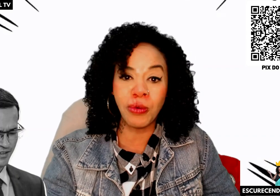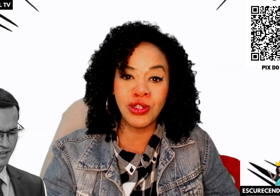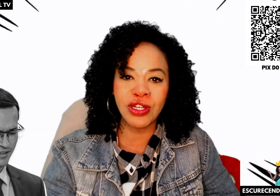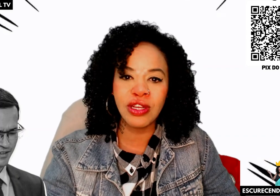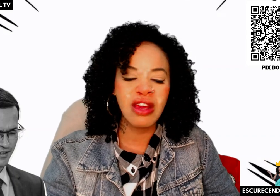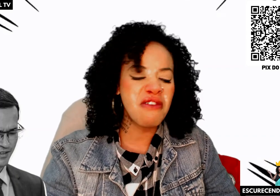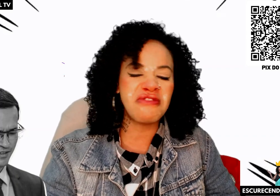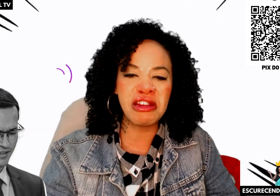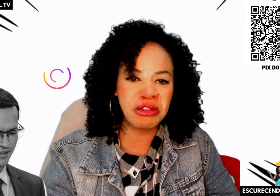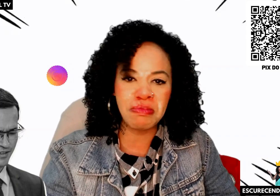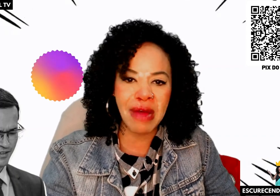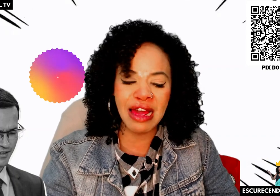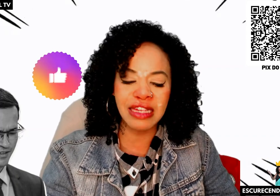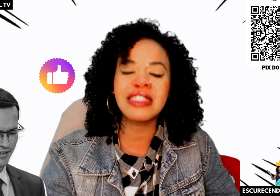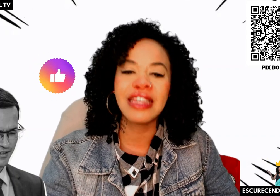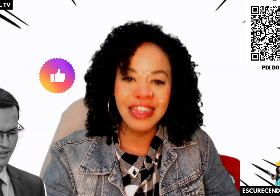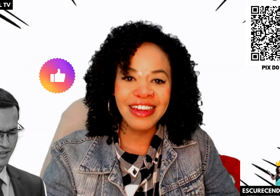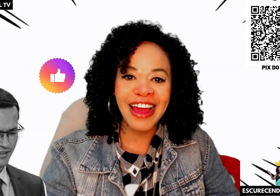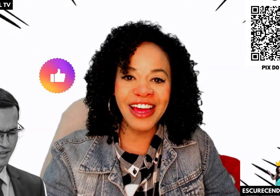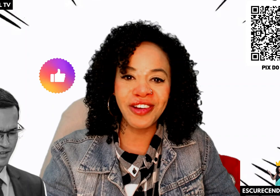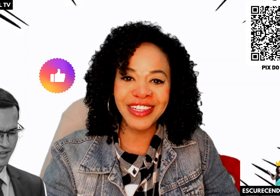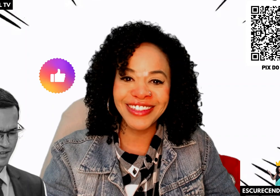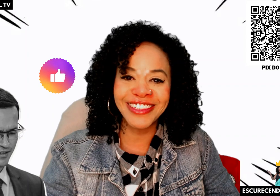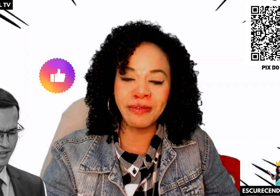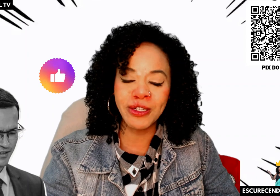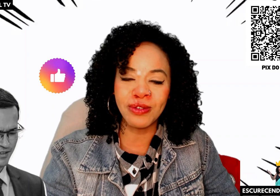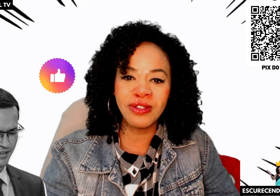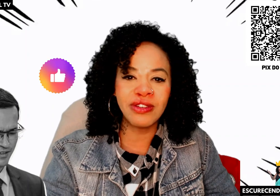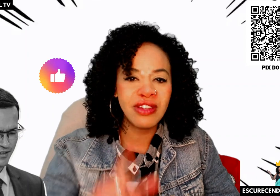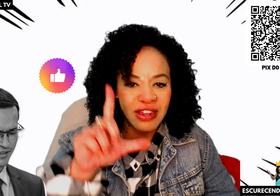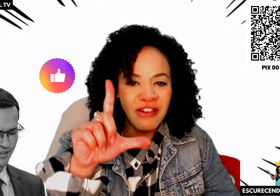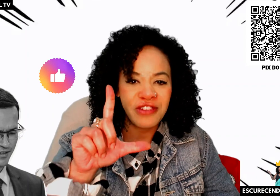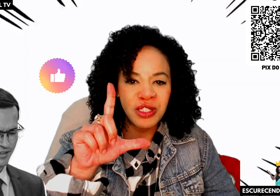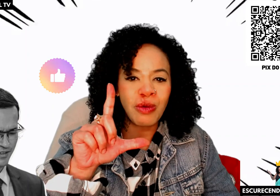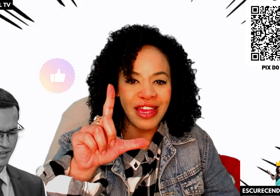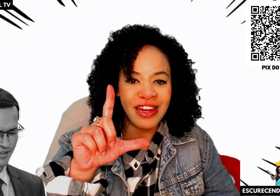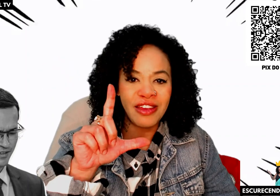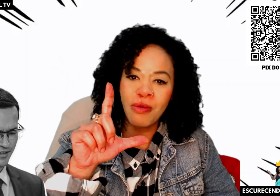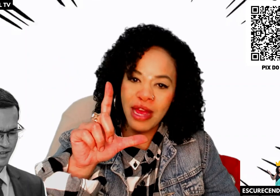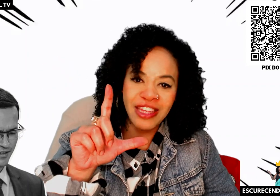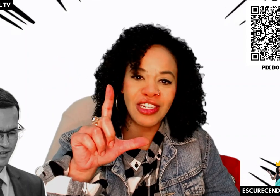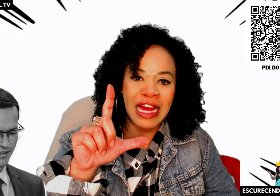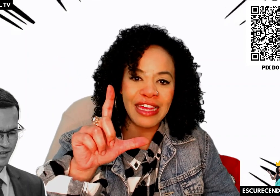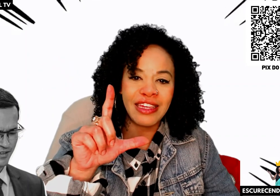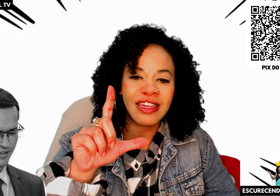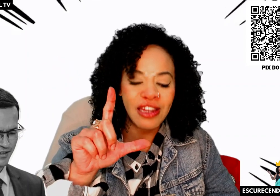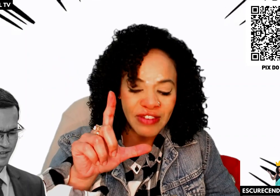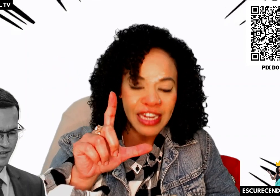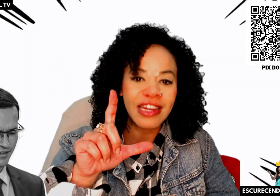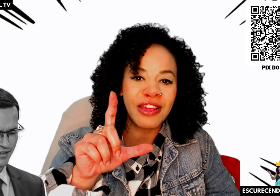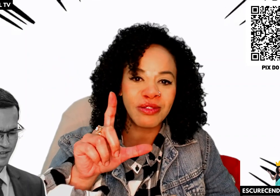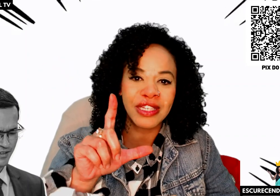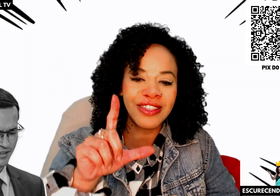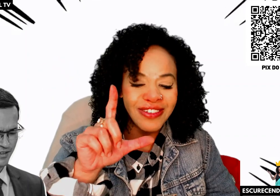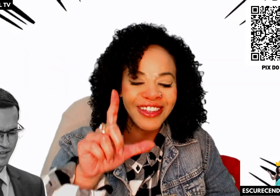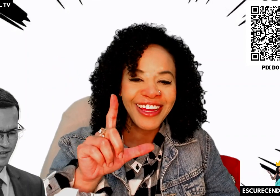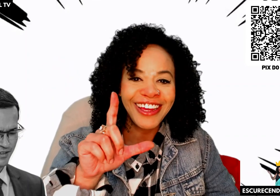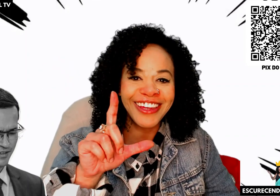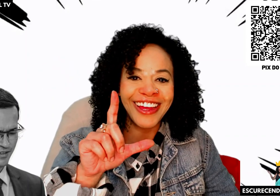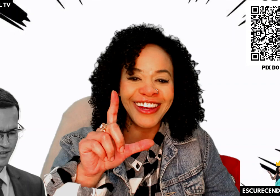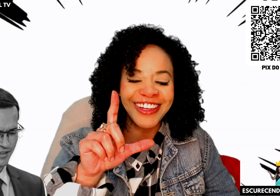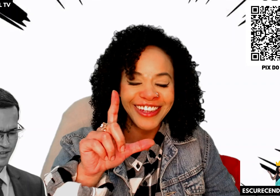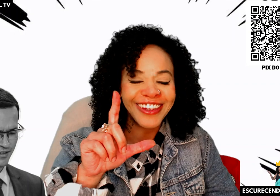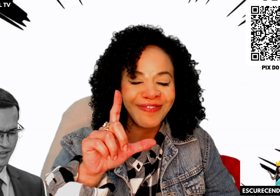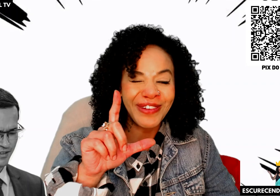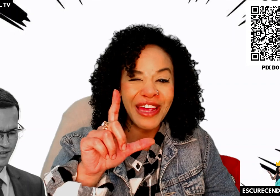QR Code. Um valeu demais. É nós. Tamo junto. Faz o L. O L de like, que não vai lhe cair um dedo.